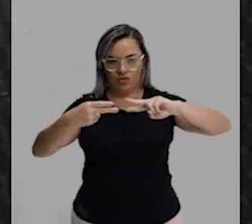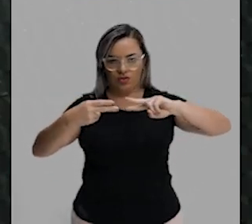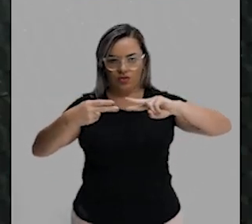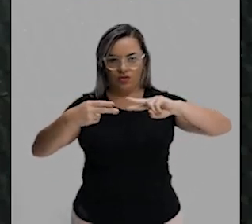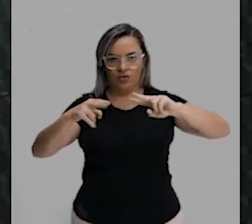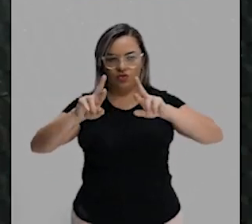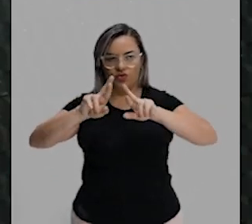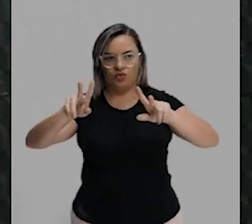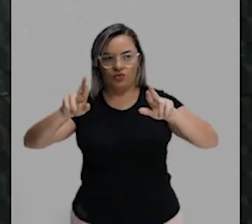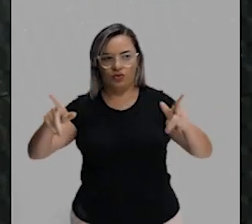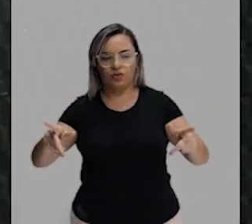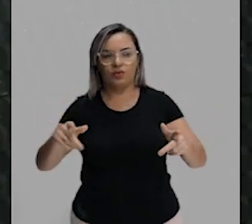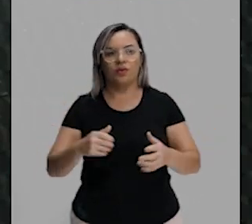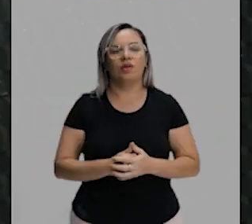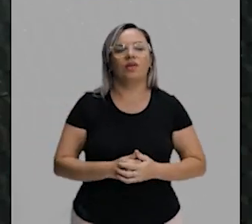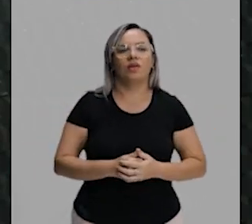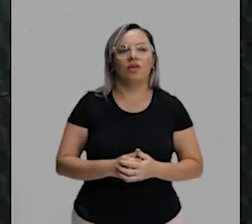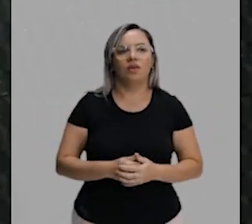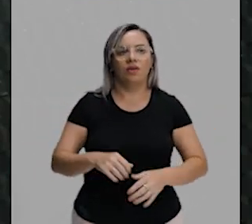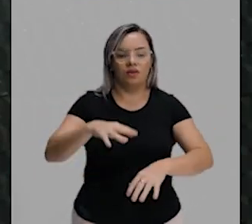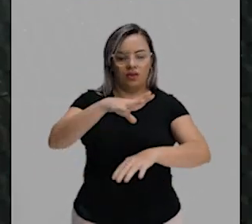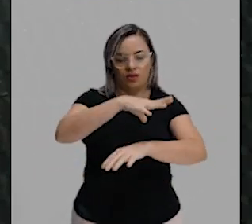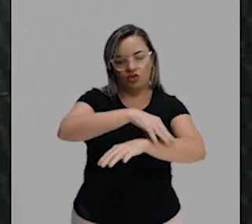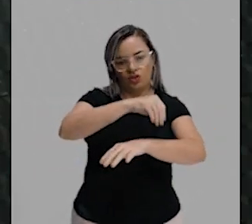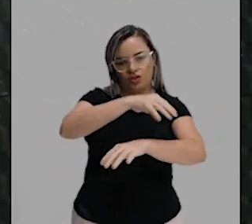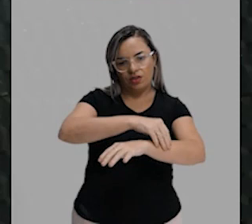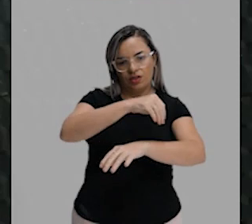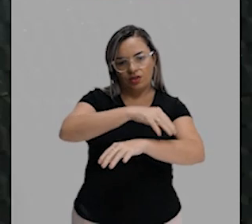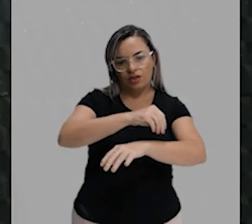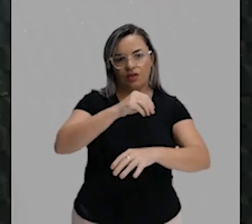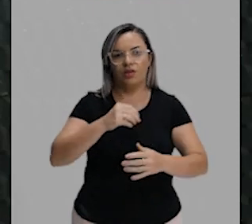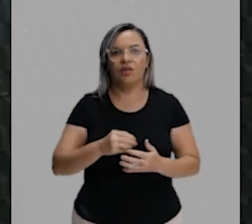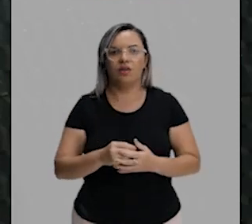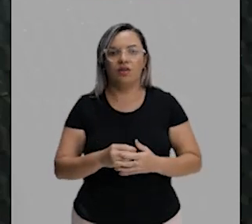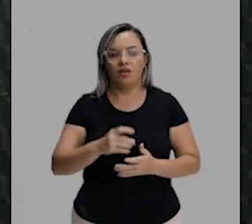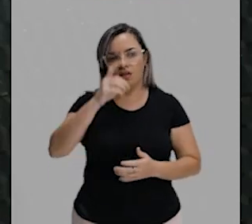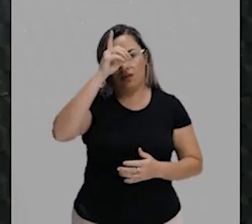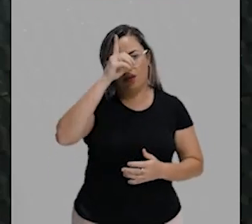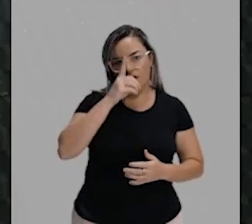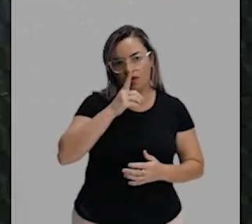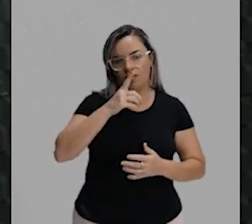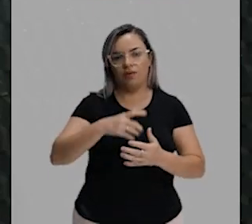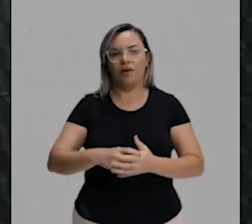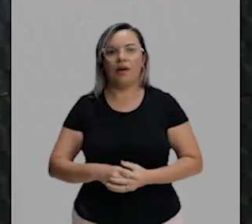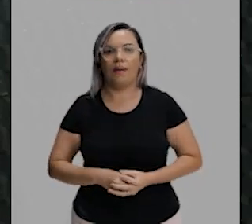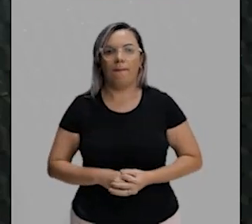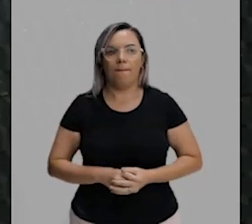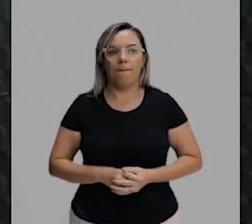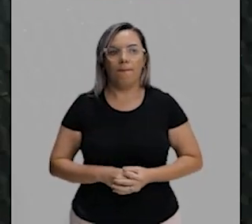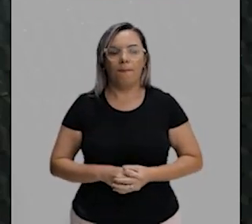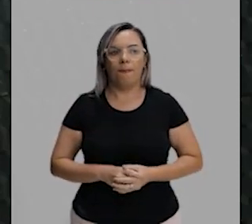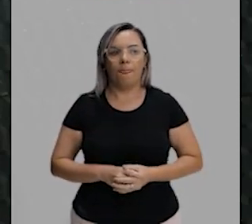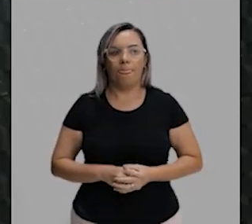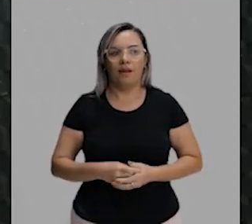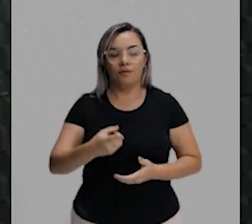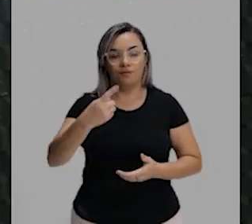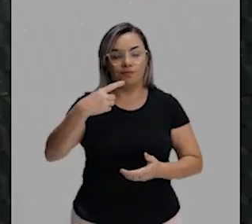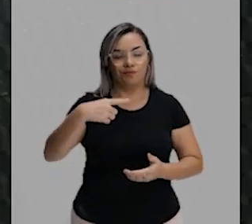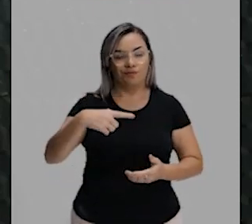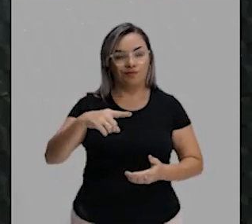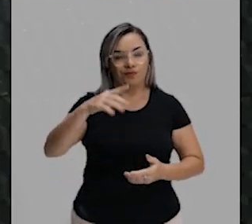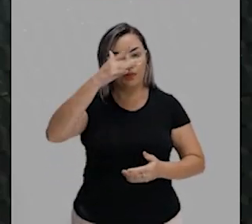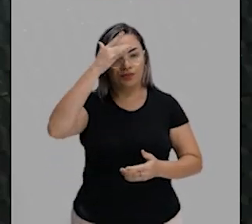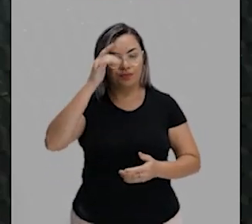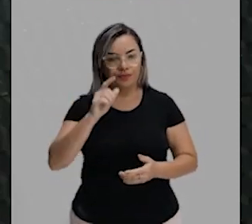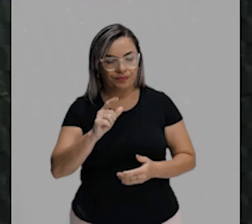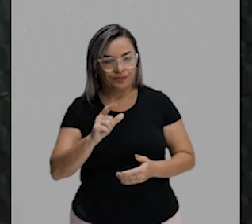AY. O indivíduo ele vai ter pelagem amarela. Se o indivíduo tiver